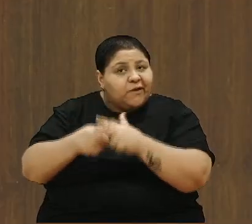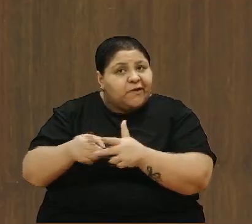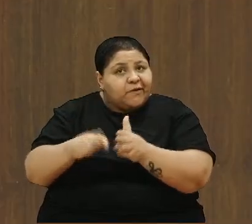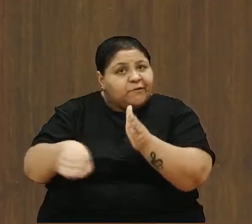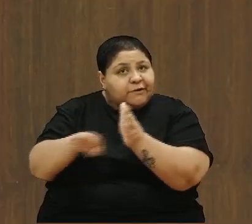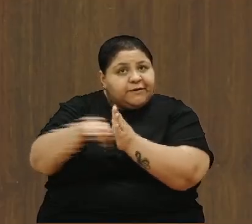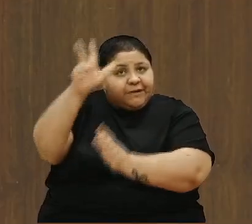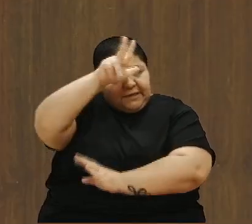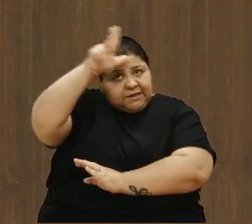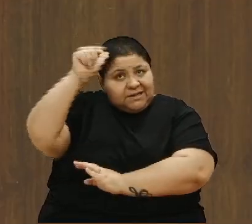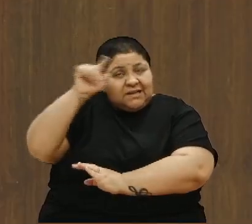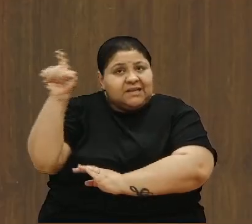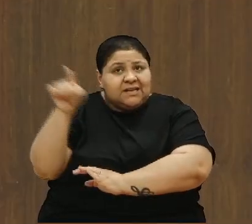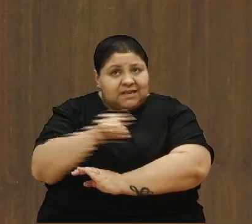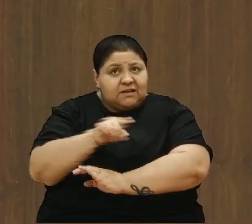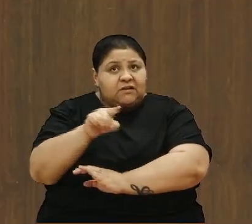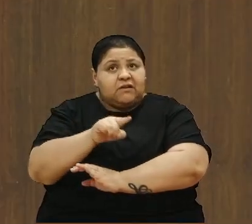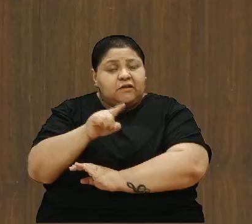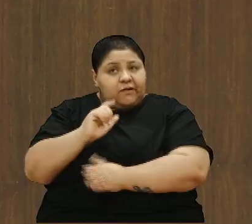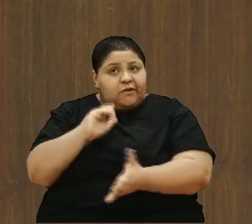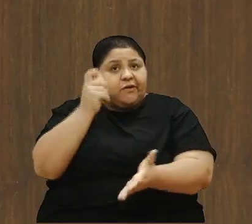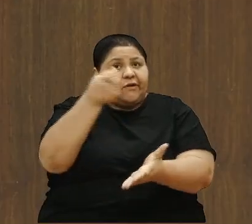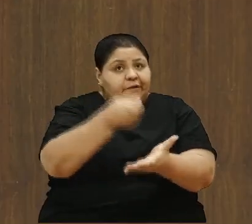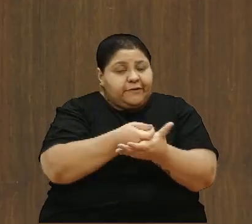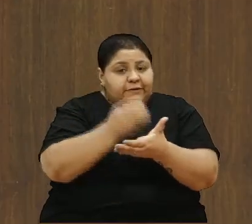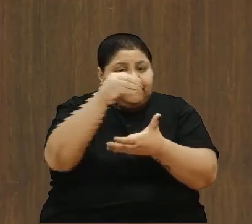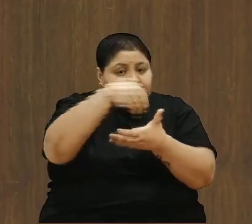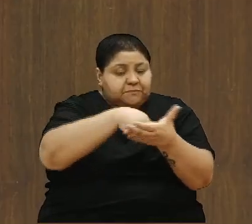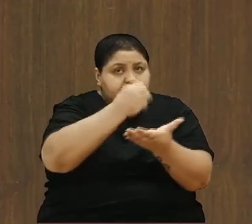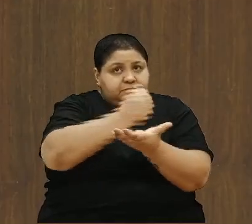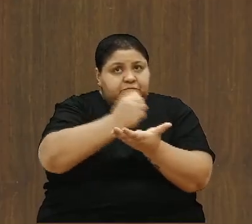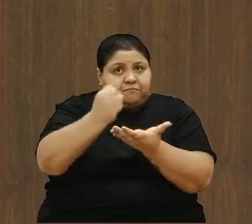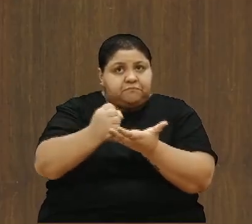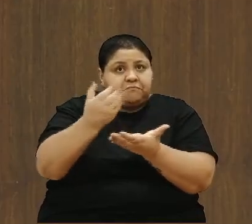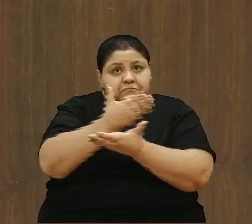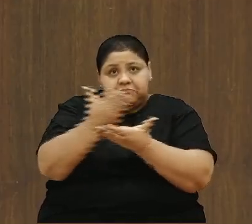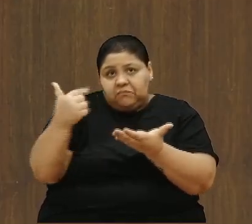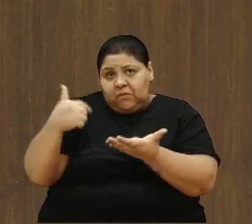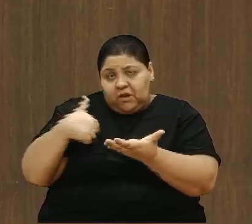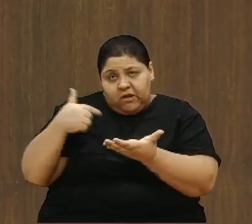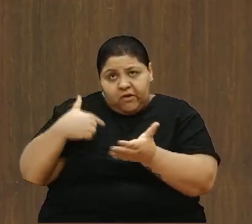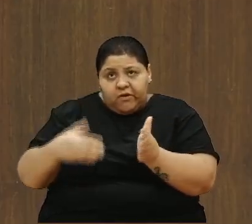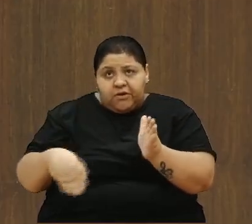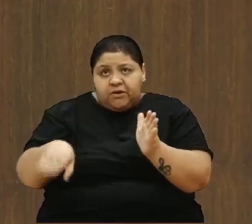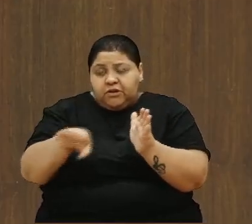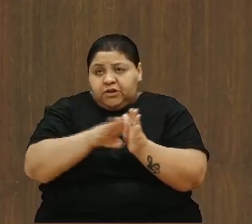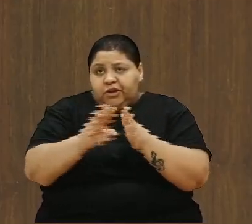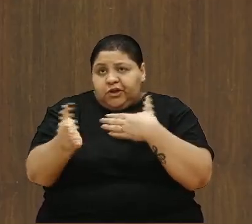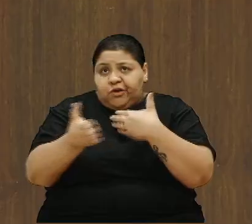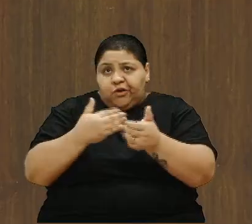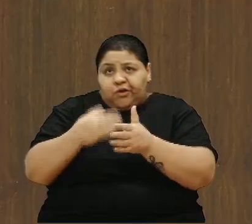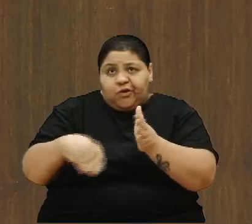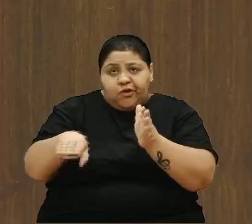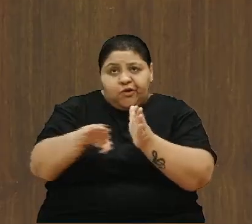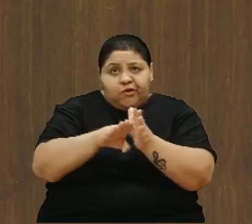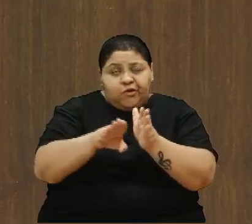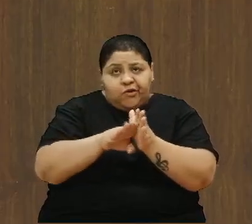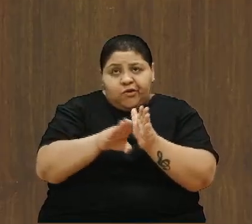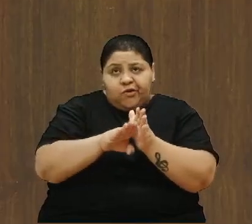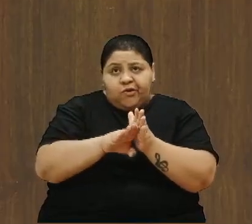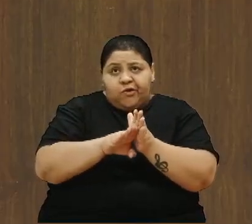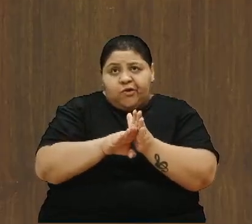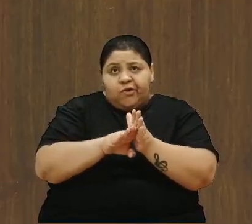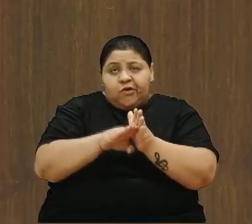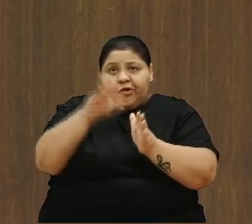prefeitura, que é a contraprestação prevista no contrato, e eu e vossas excelências aqui, quando chegamos, qualquer um que chega ao estacionamento da prefeitura, vem